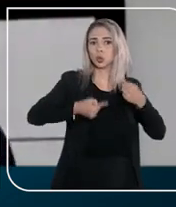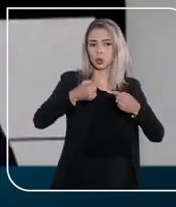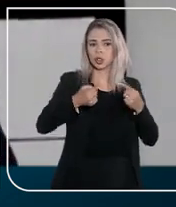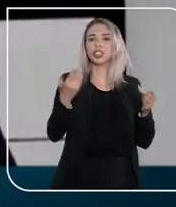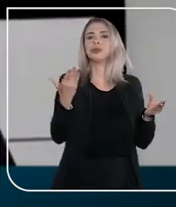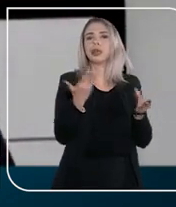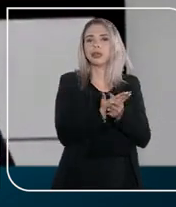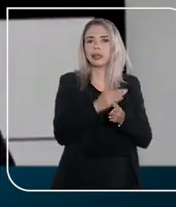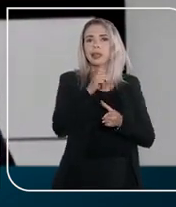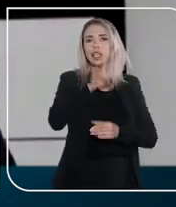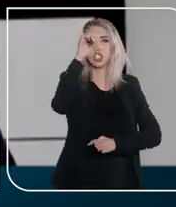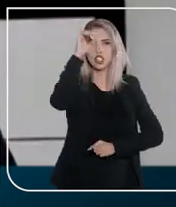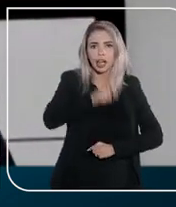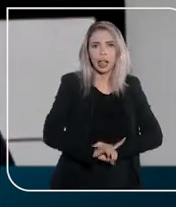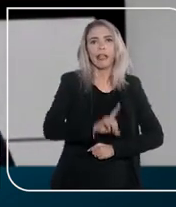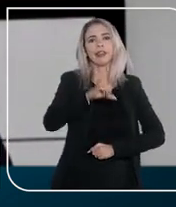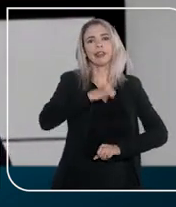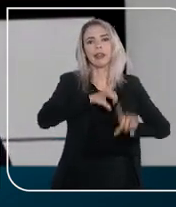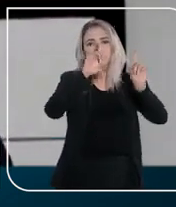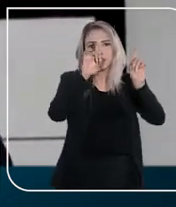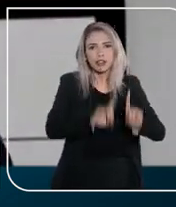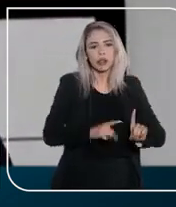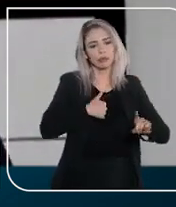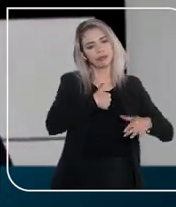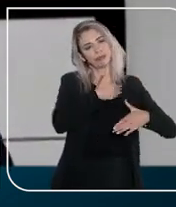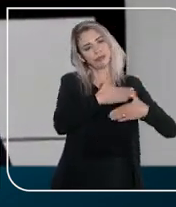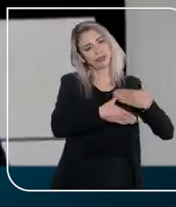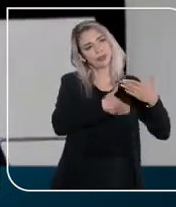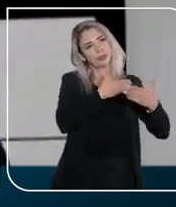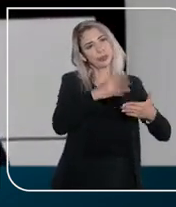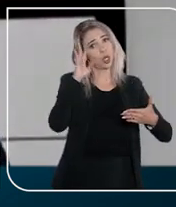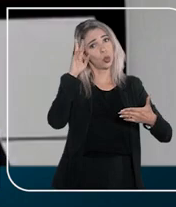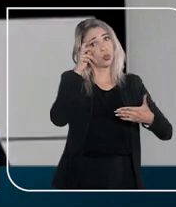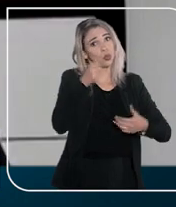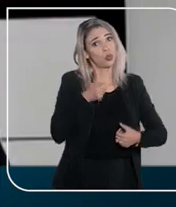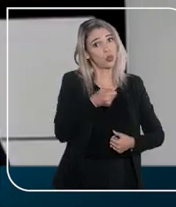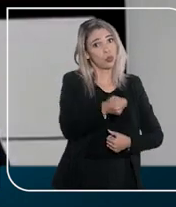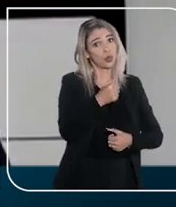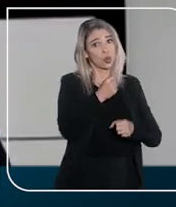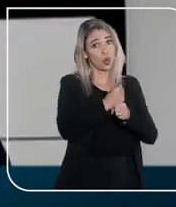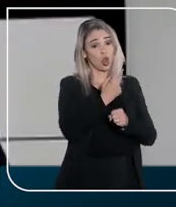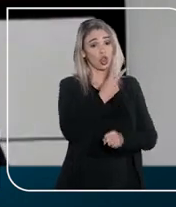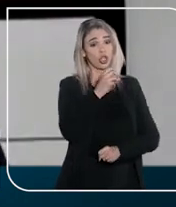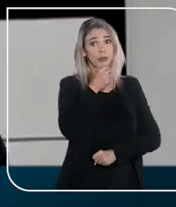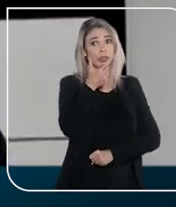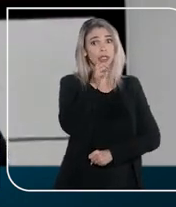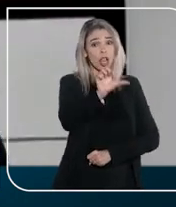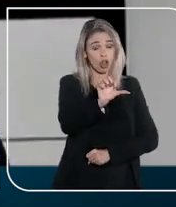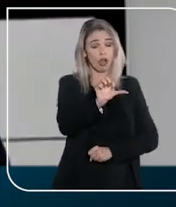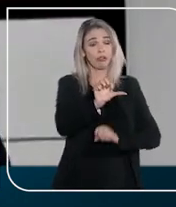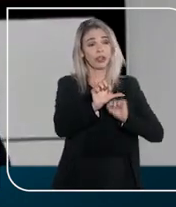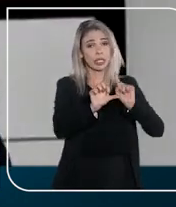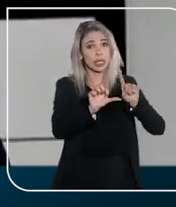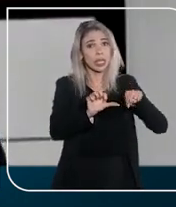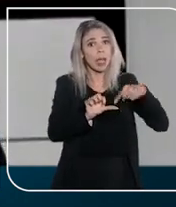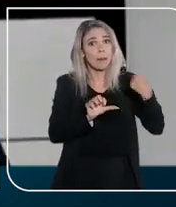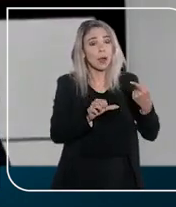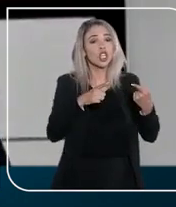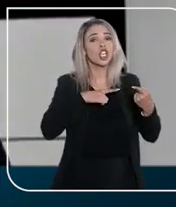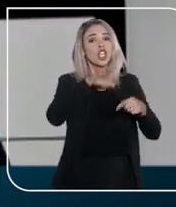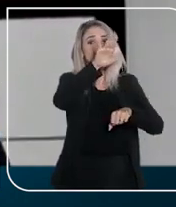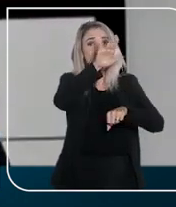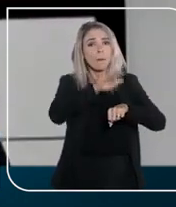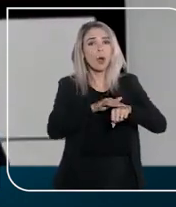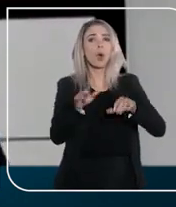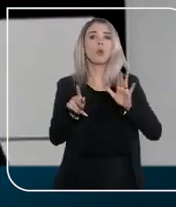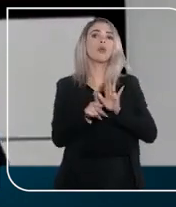judicial que ele tinha direito. O processo dele foi julgado em 2019. Em 2019, ele foi convocado